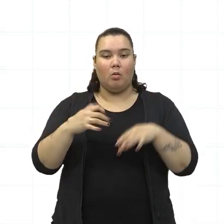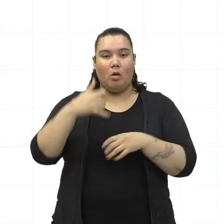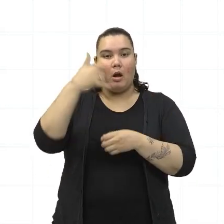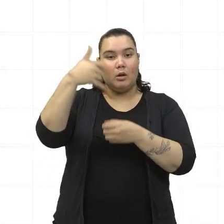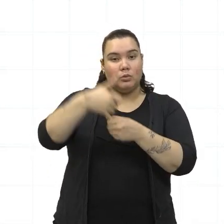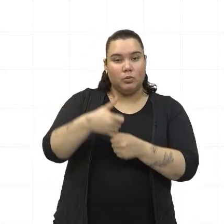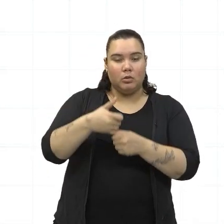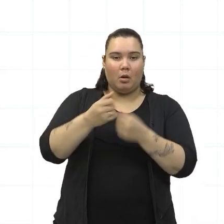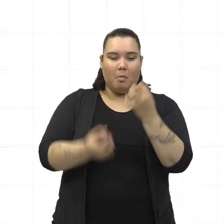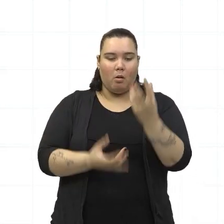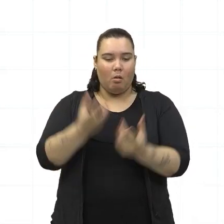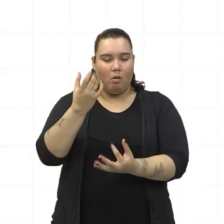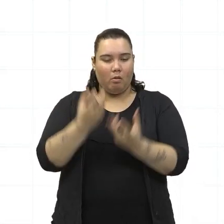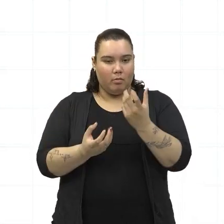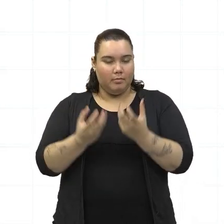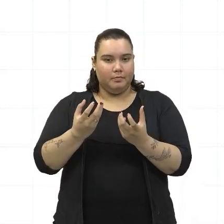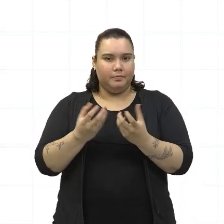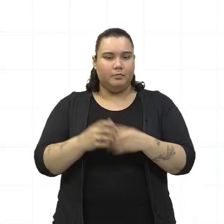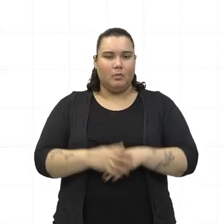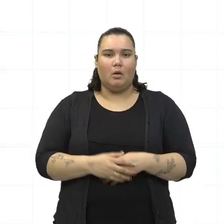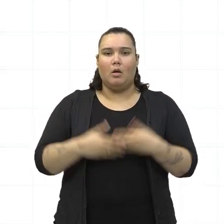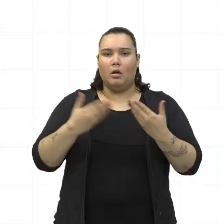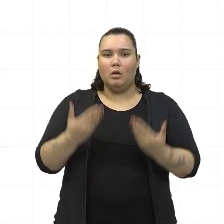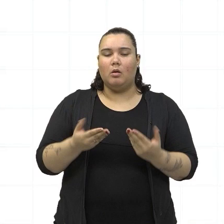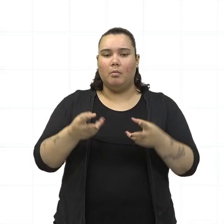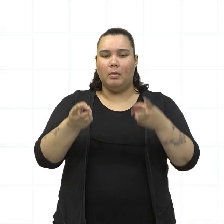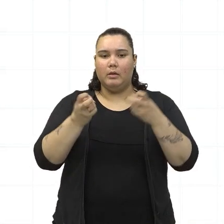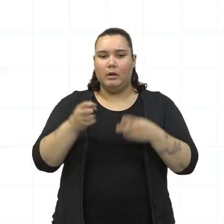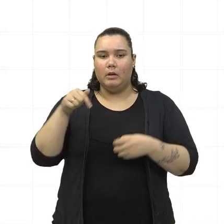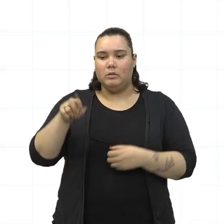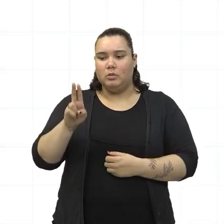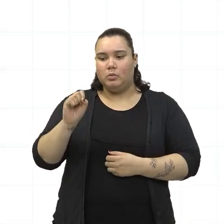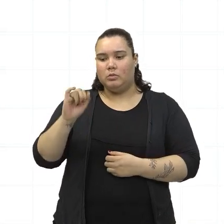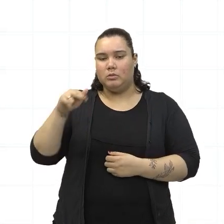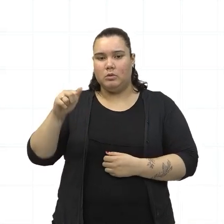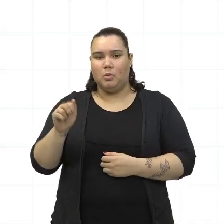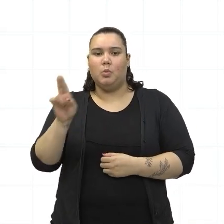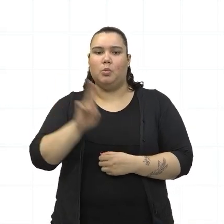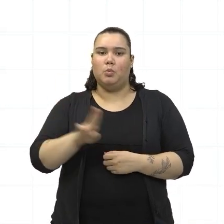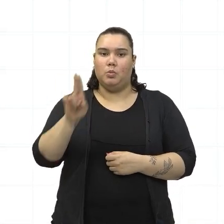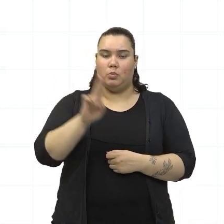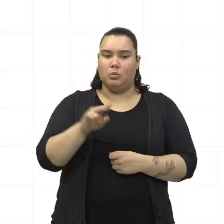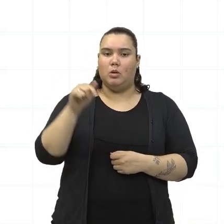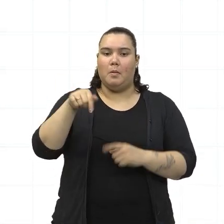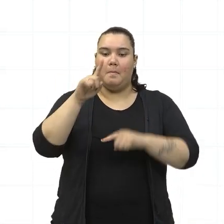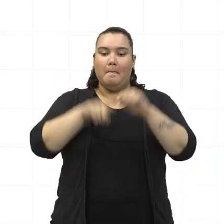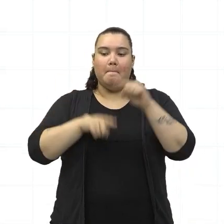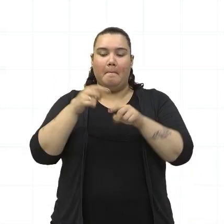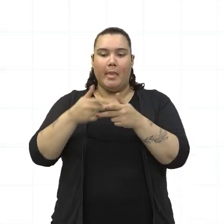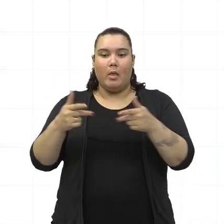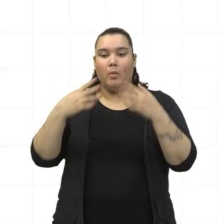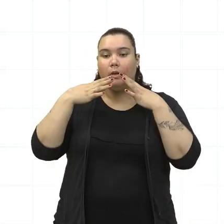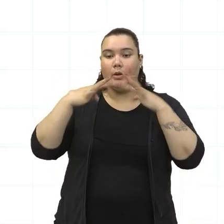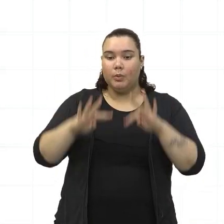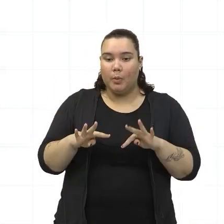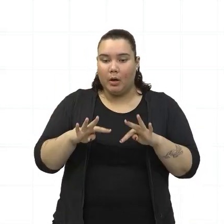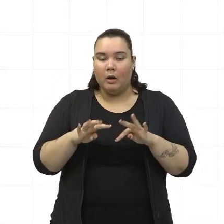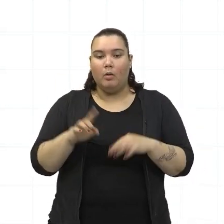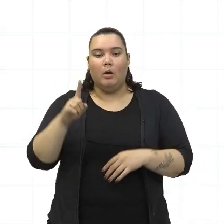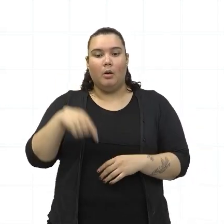diesel e outros, né? Então a gente pode observar aí que essas usinas elas utilizam como matéria-prima para gerar energia